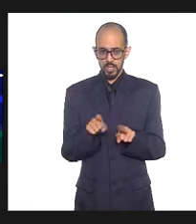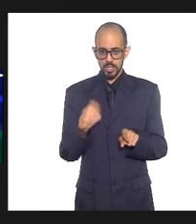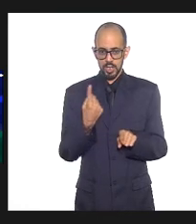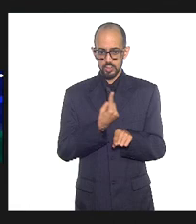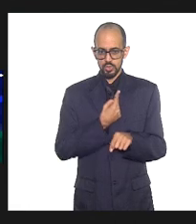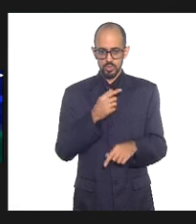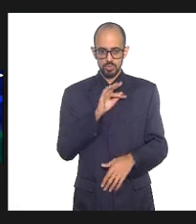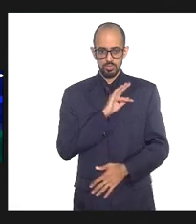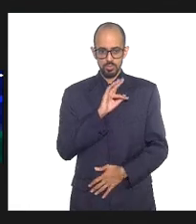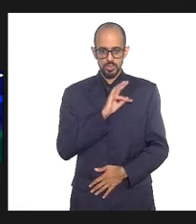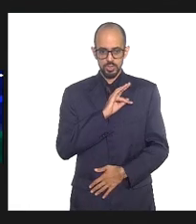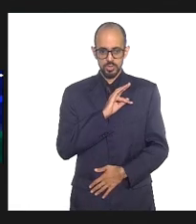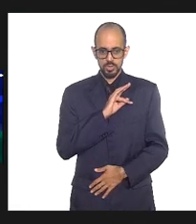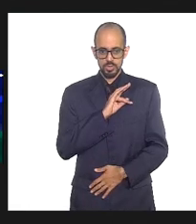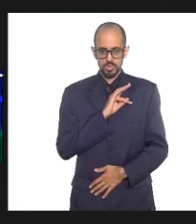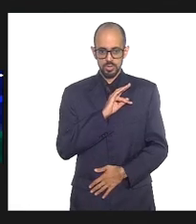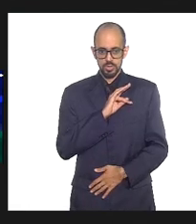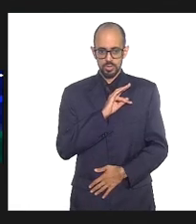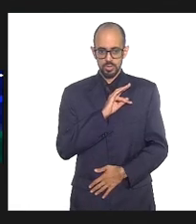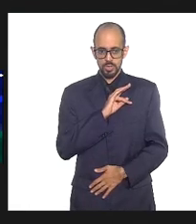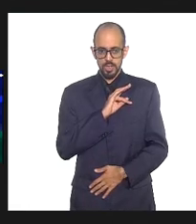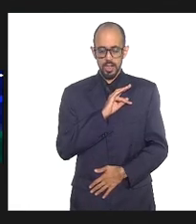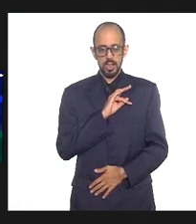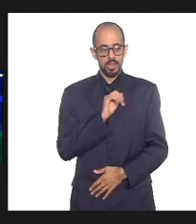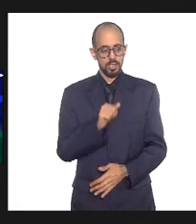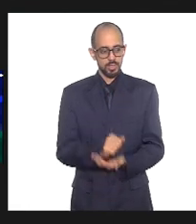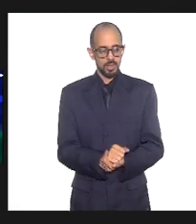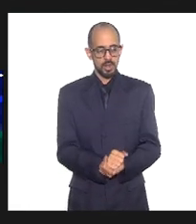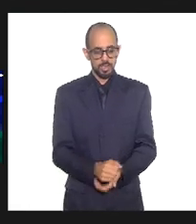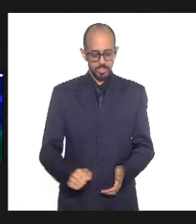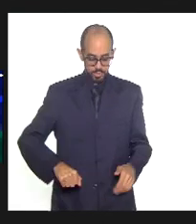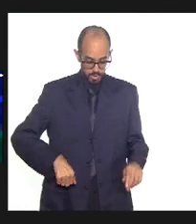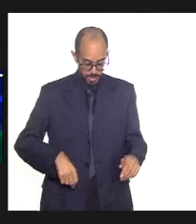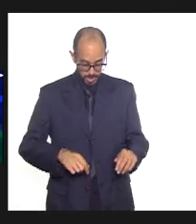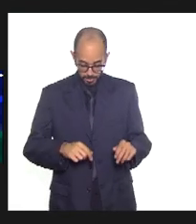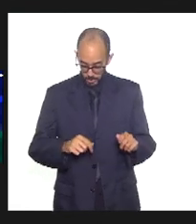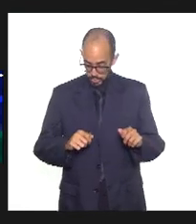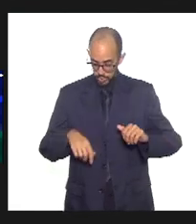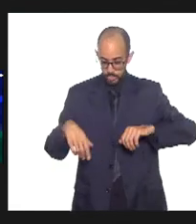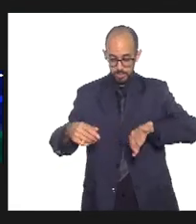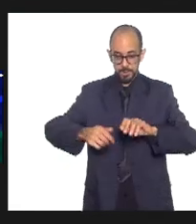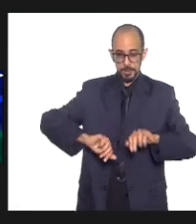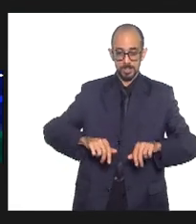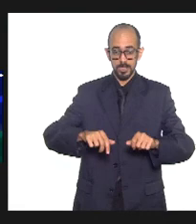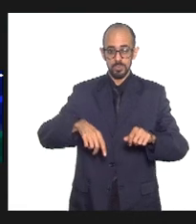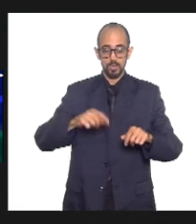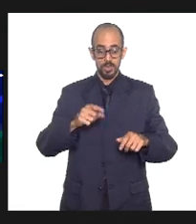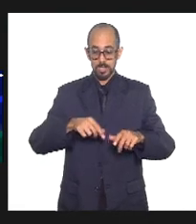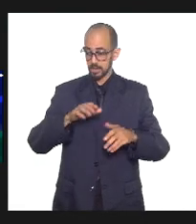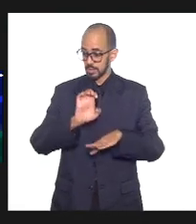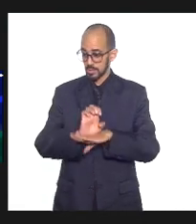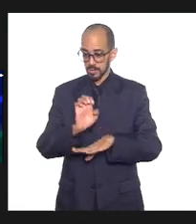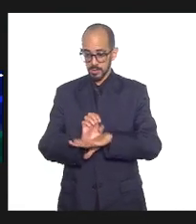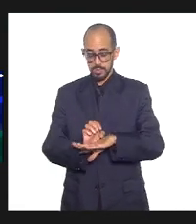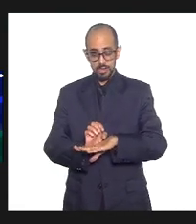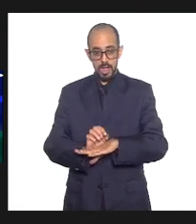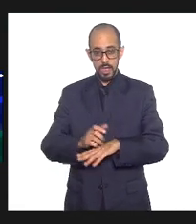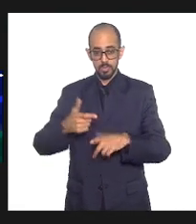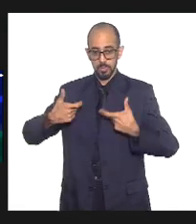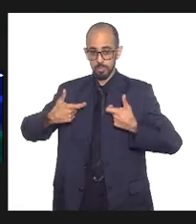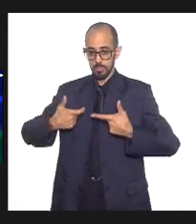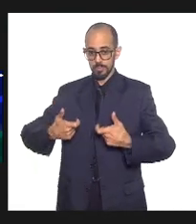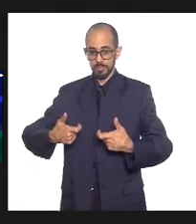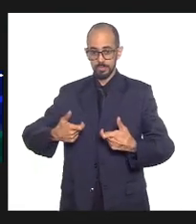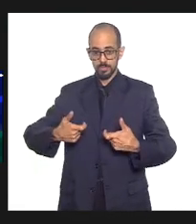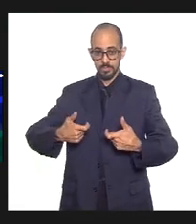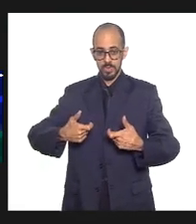forças policiais. É outra falácia. Justamente esse estado bélico que faz com que jovens negros